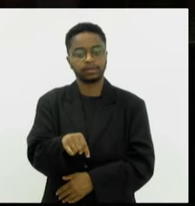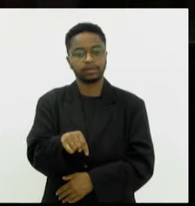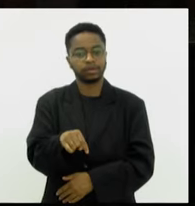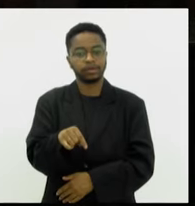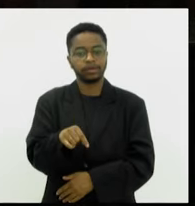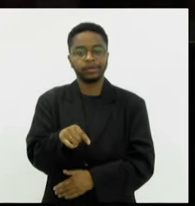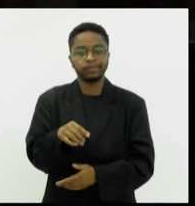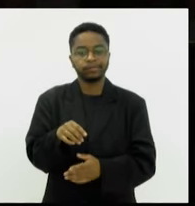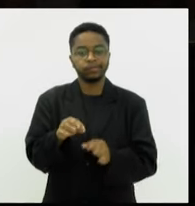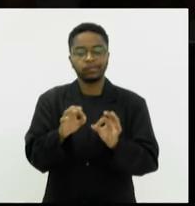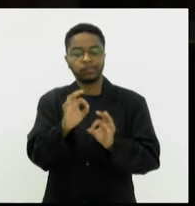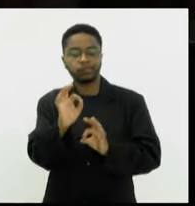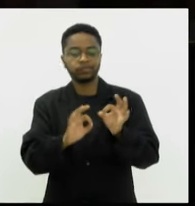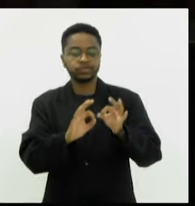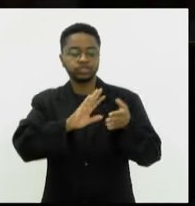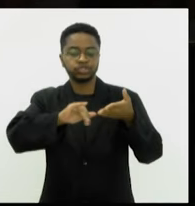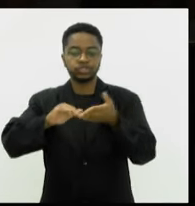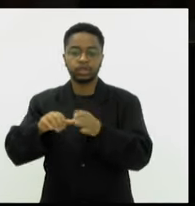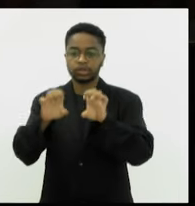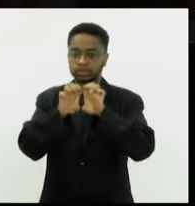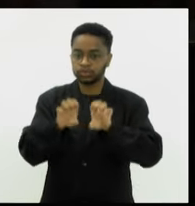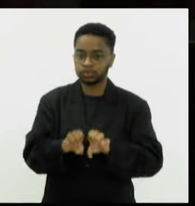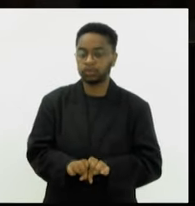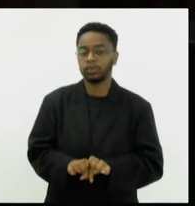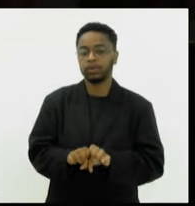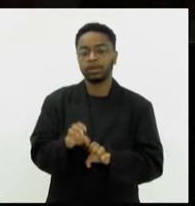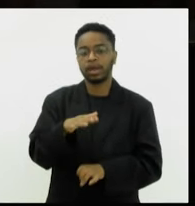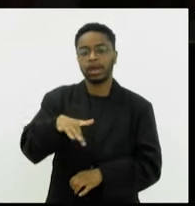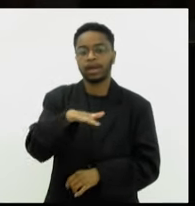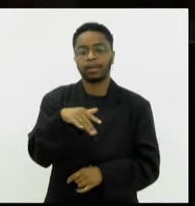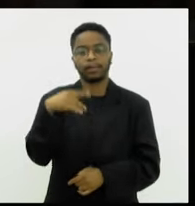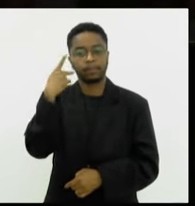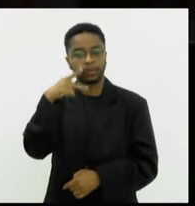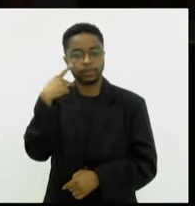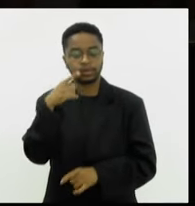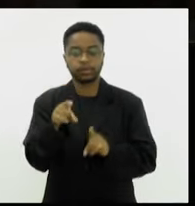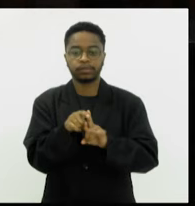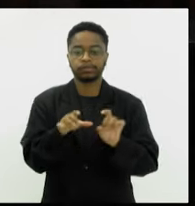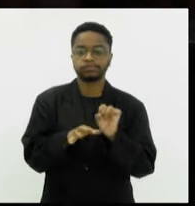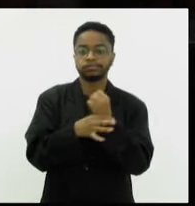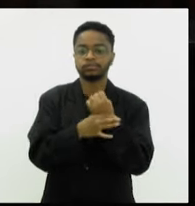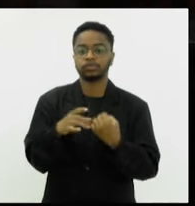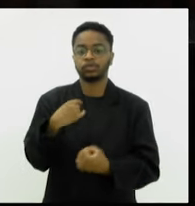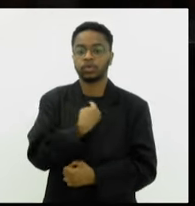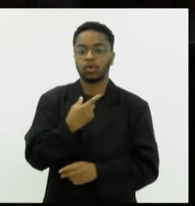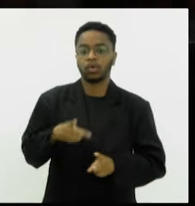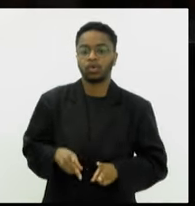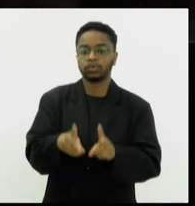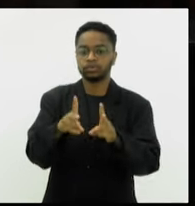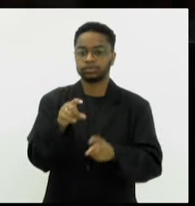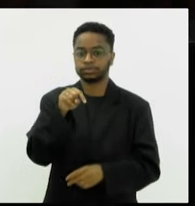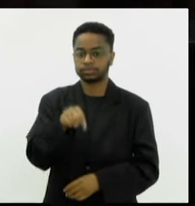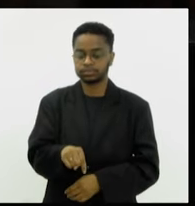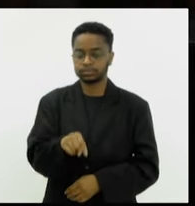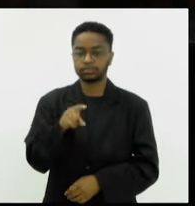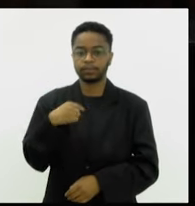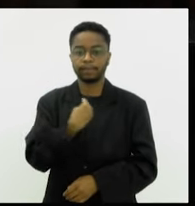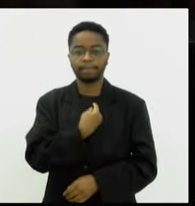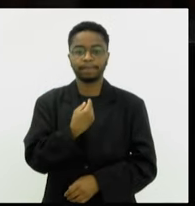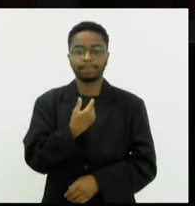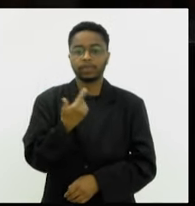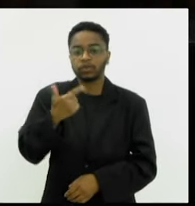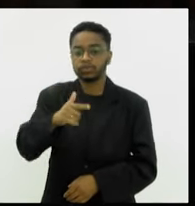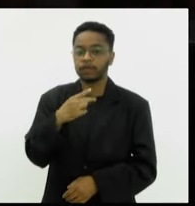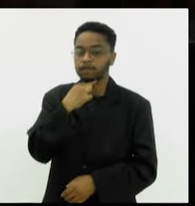desestruturamos toda uma estabilidade política que garantiu que nós não tivéssemos aqui, que nós não tivéssemos voz